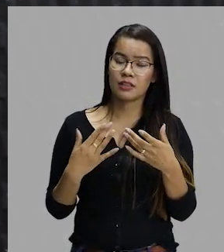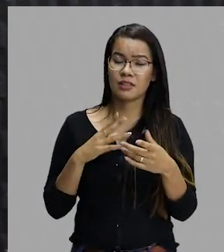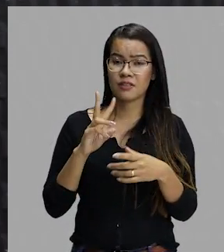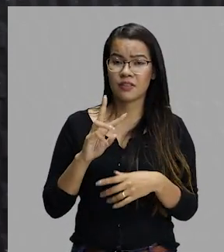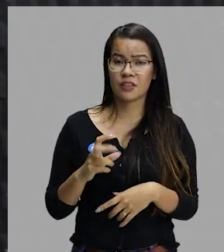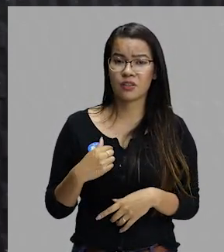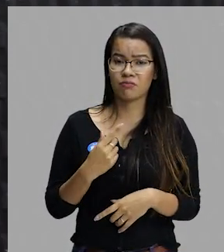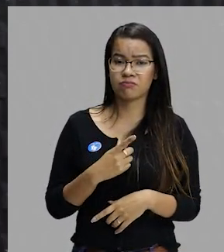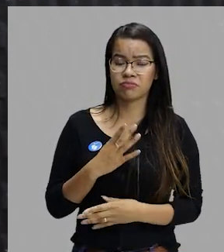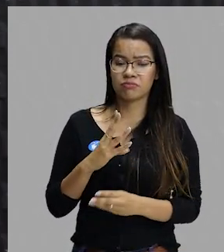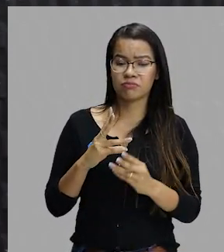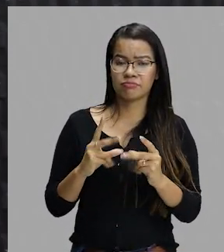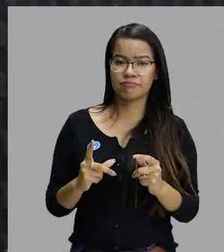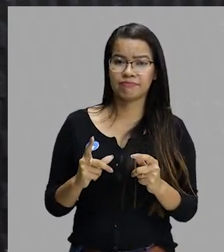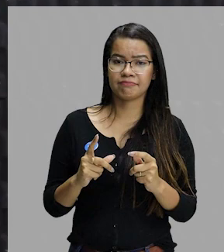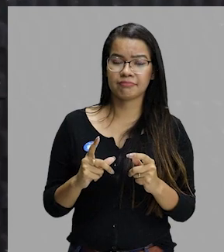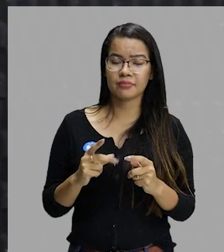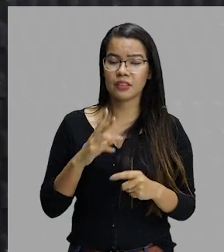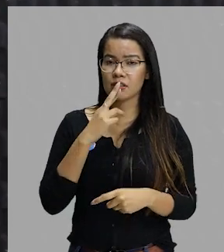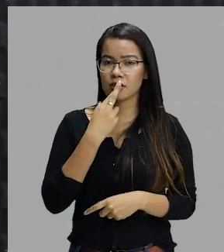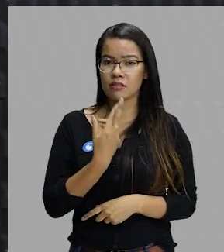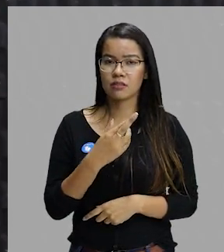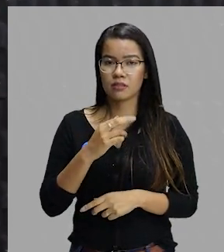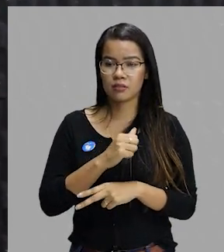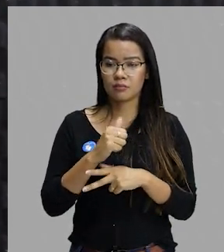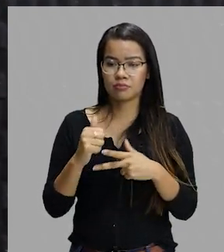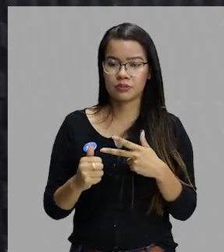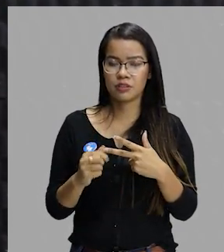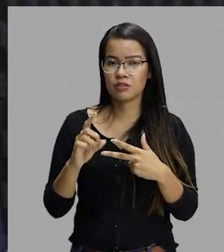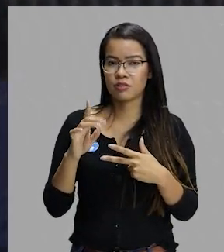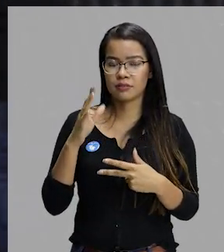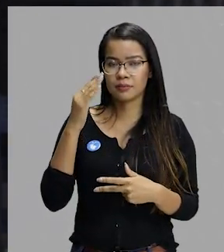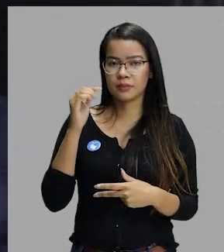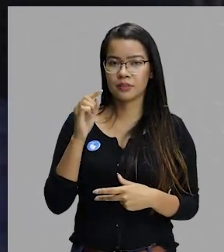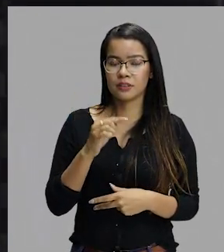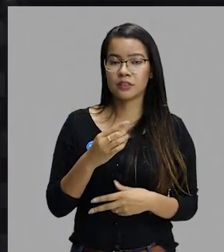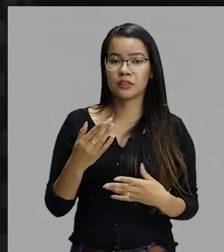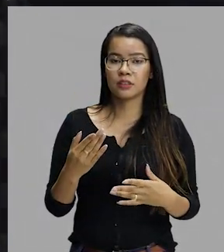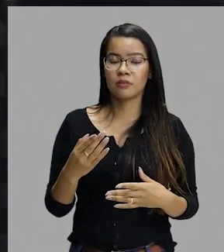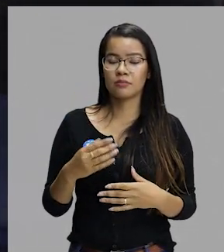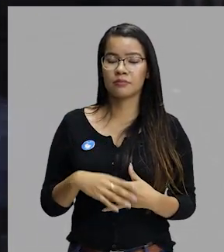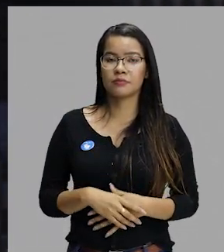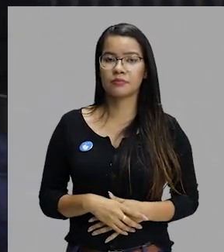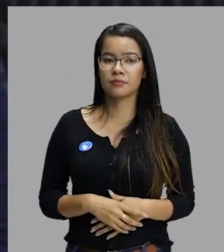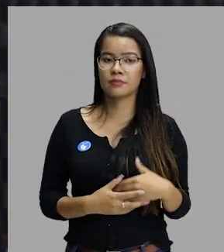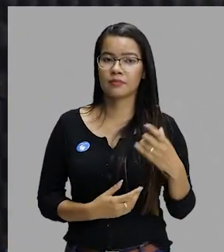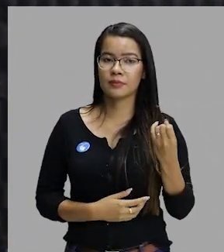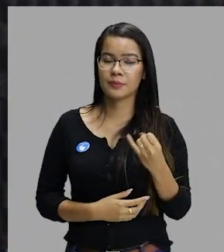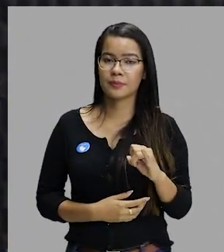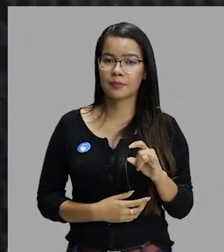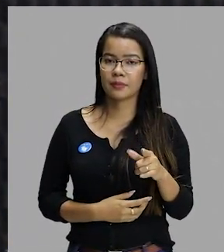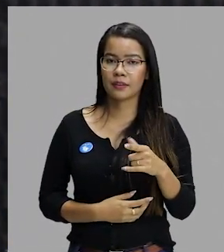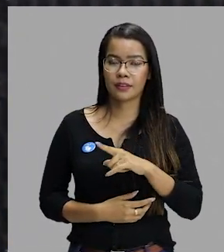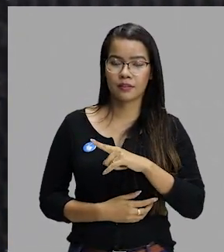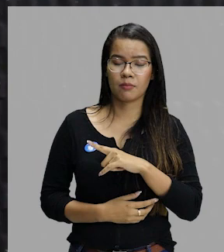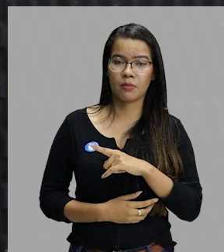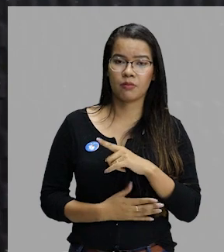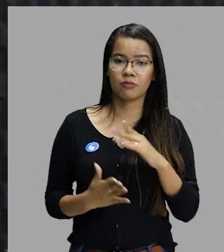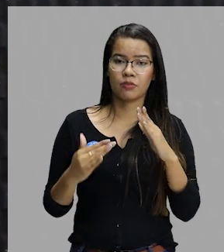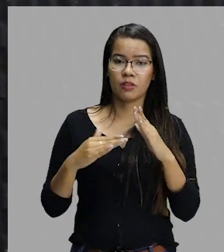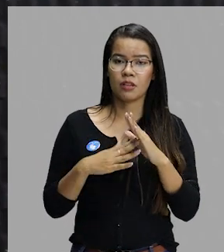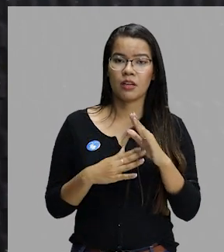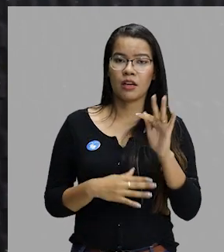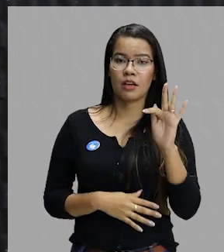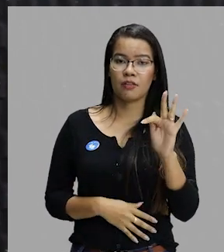só sabendo disso. Tá? Nos problemas você vai ver. Então uma observação, se você tiver uma função f